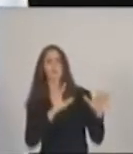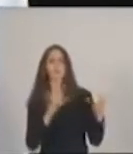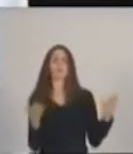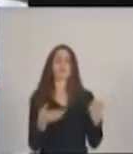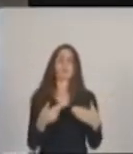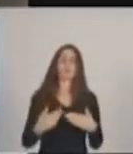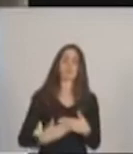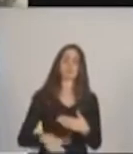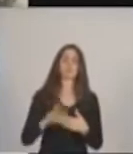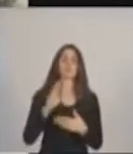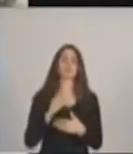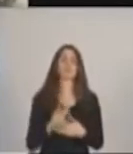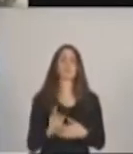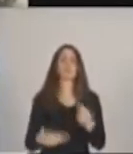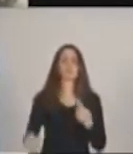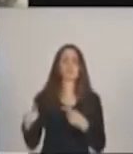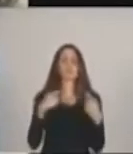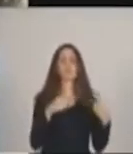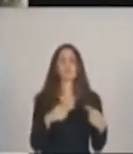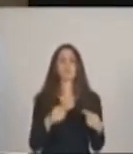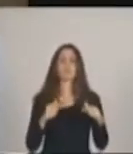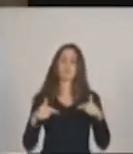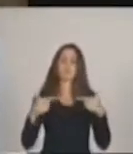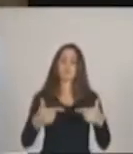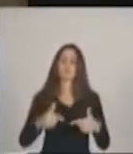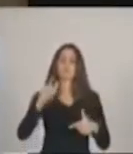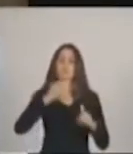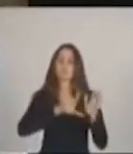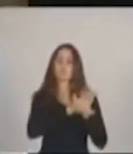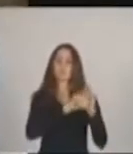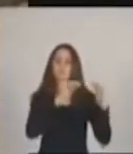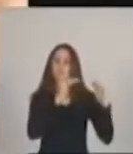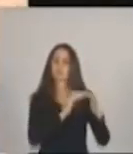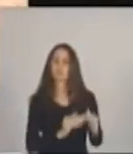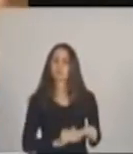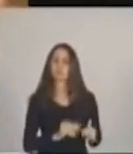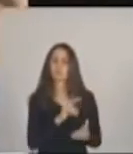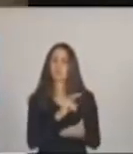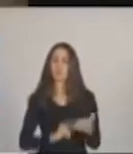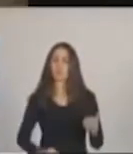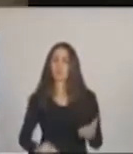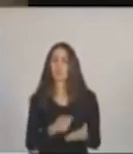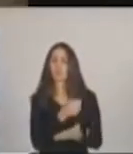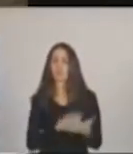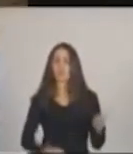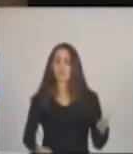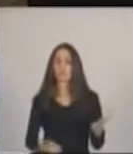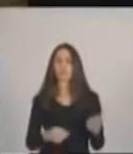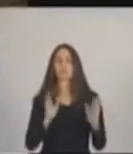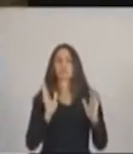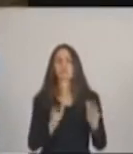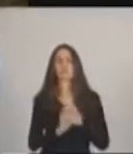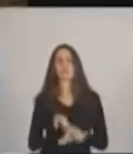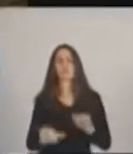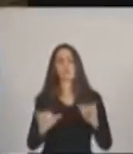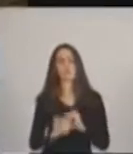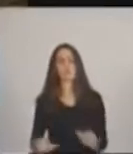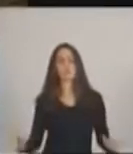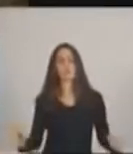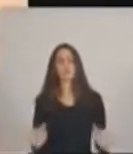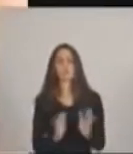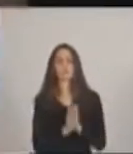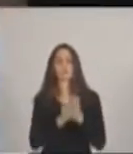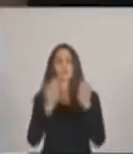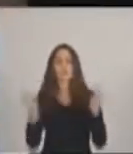é legal. E eu aqui posso ler os últimos pareceres que saiu aqui na tribuna do